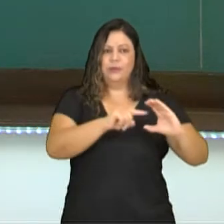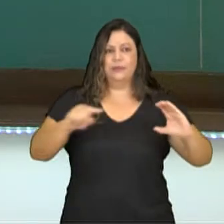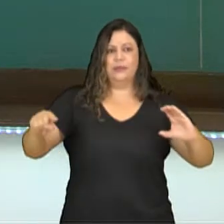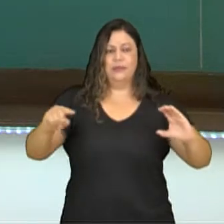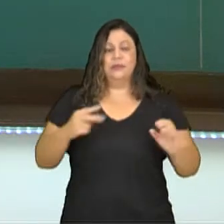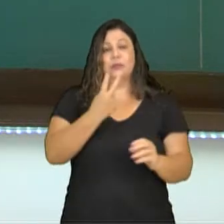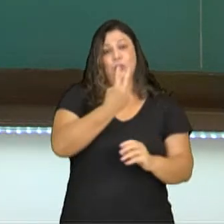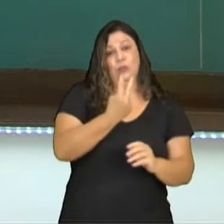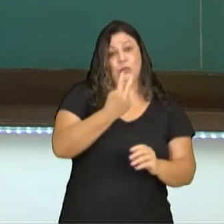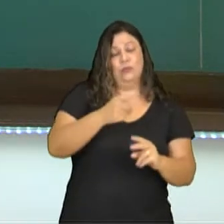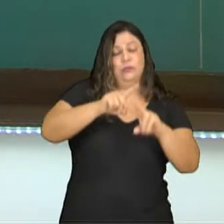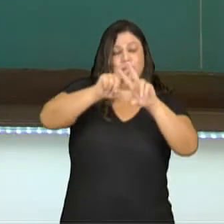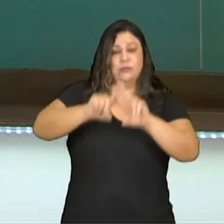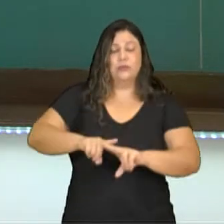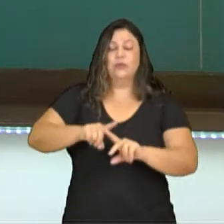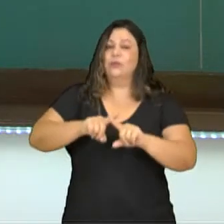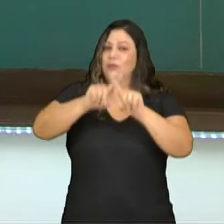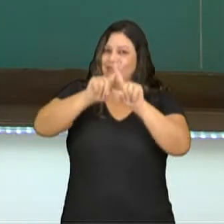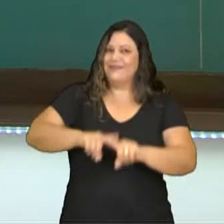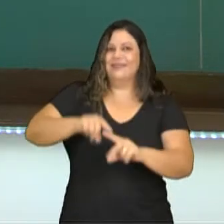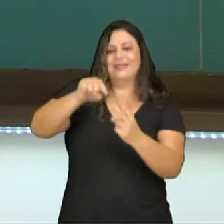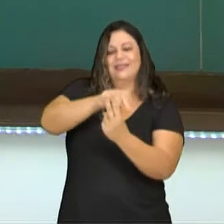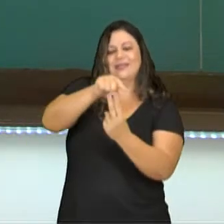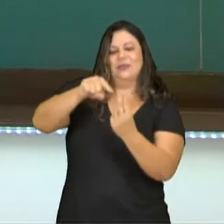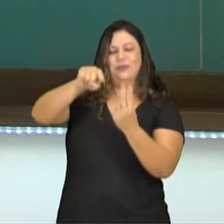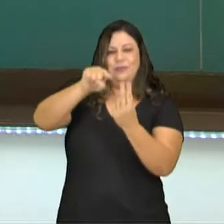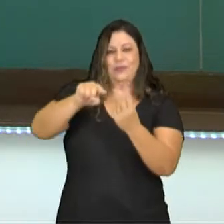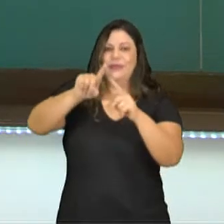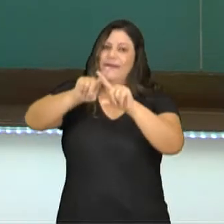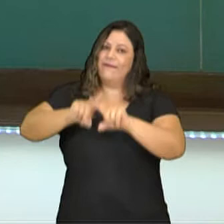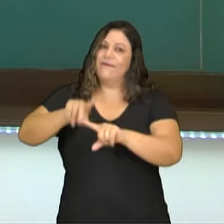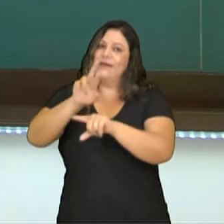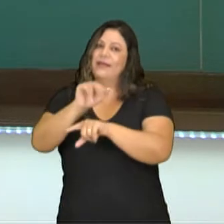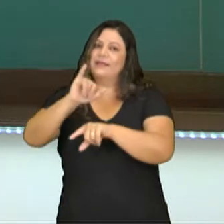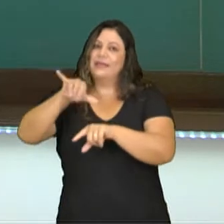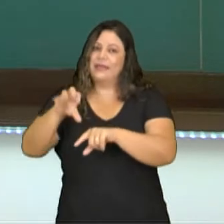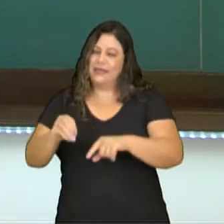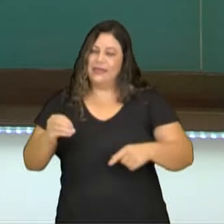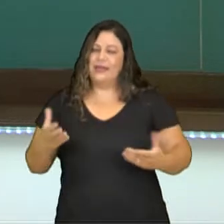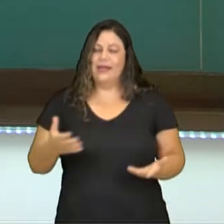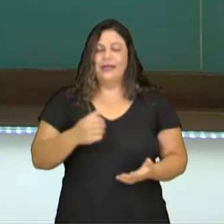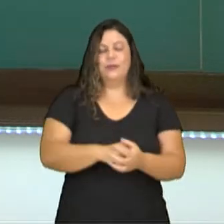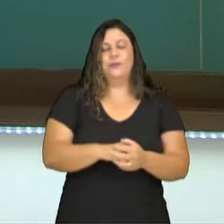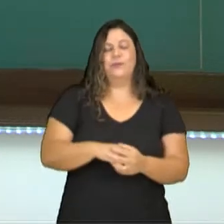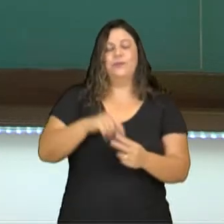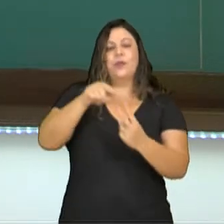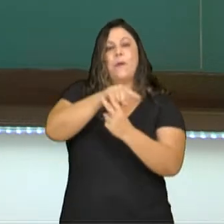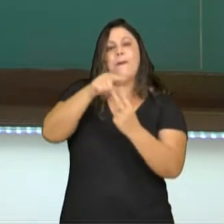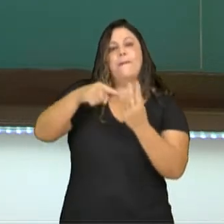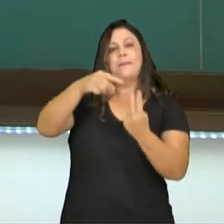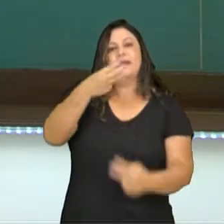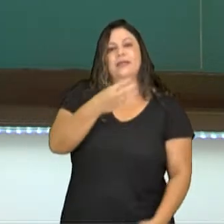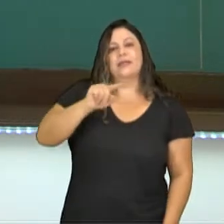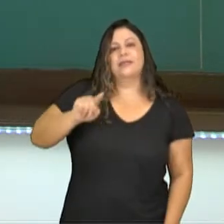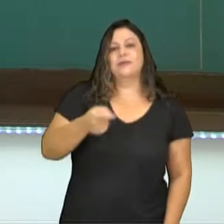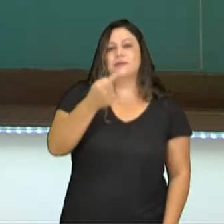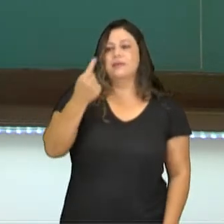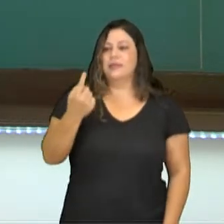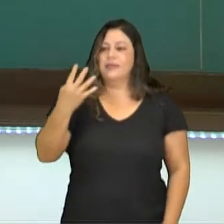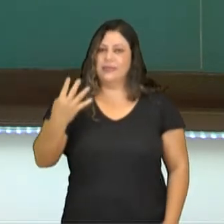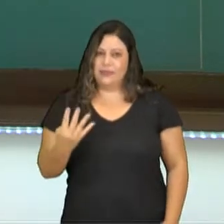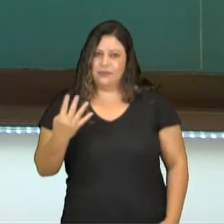2 vezes o π vezes o seu raio. Lembrando que π vale 3,14 aproximadamente. Temos